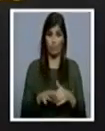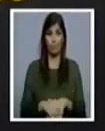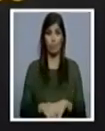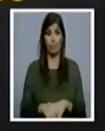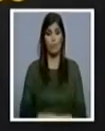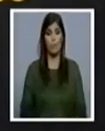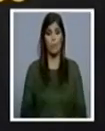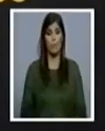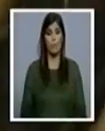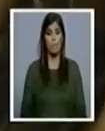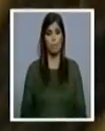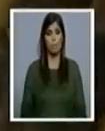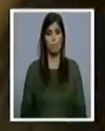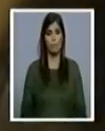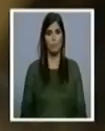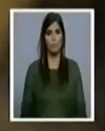contaminados.